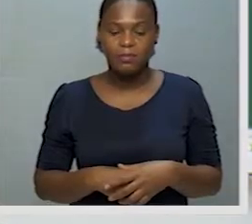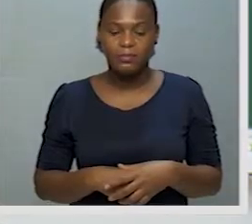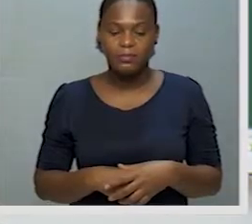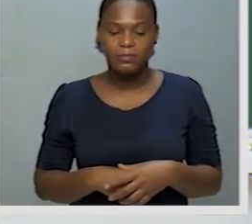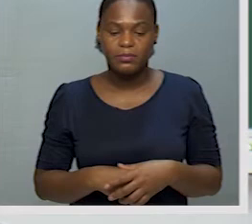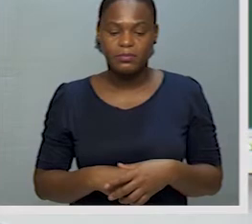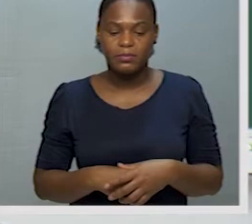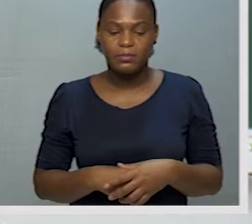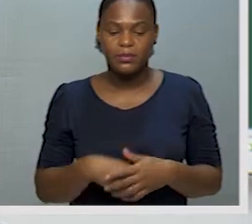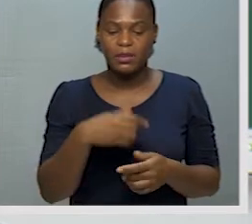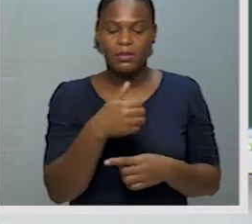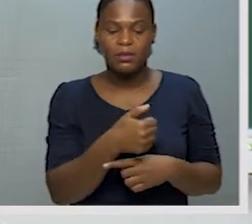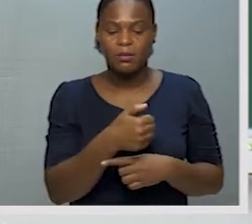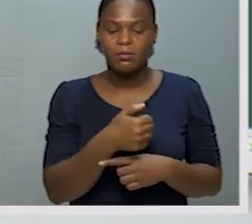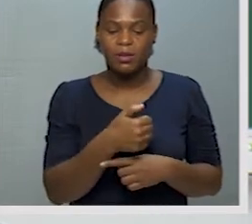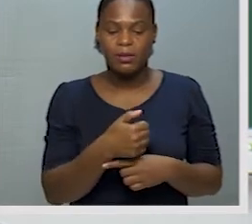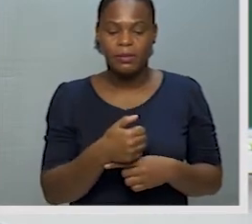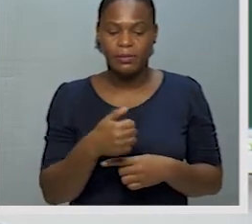isso,